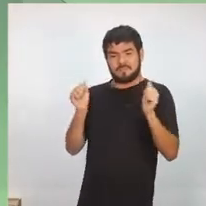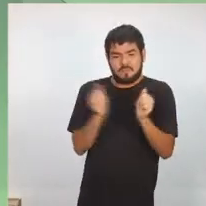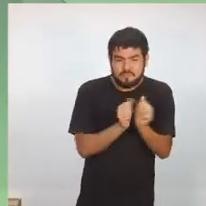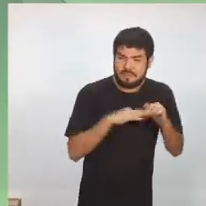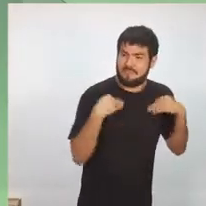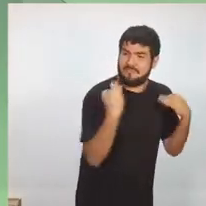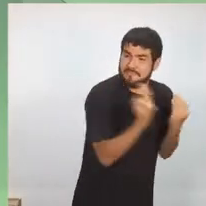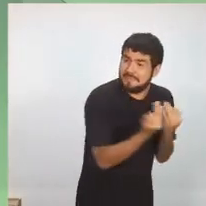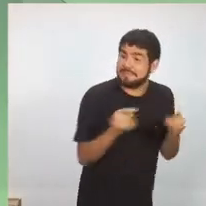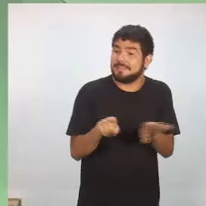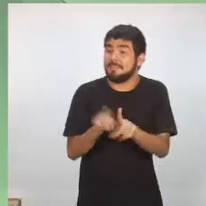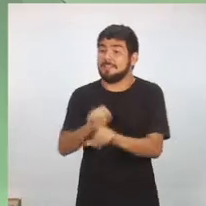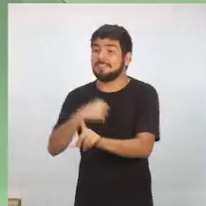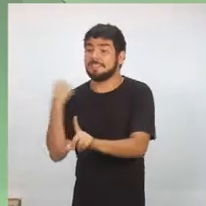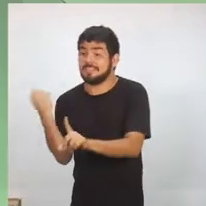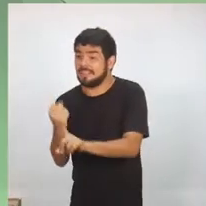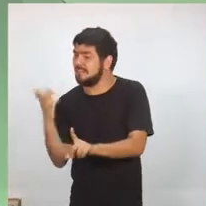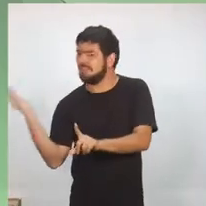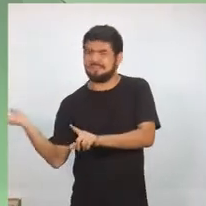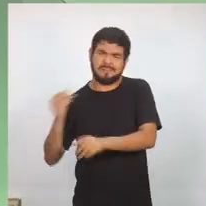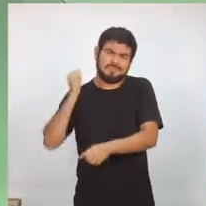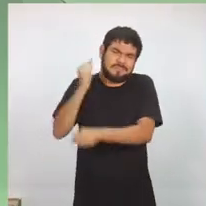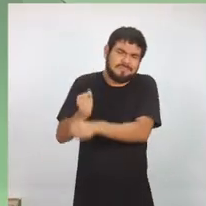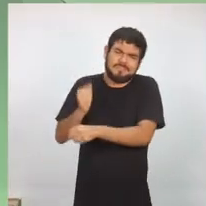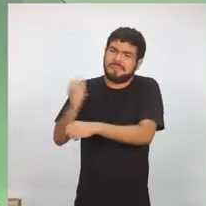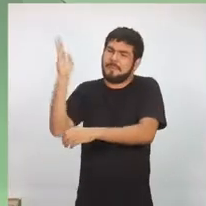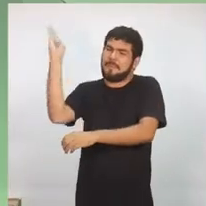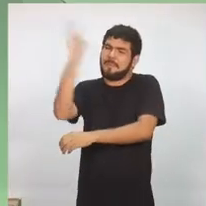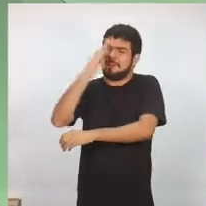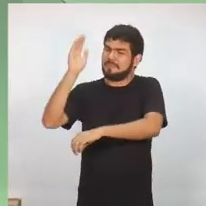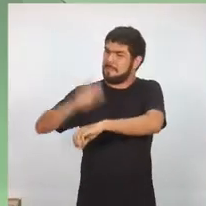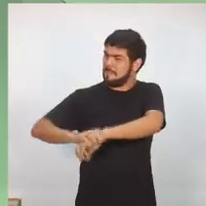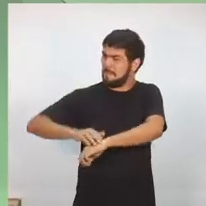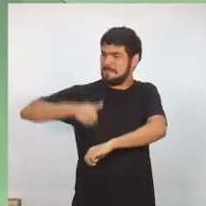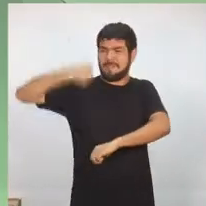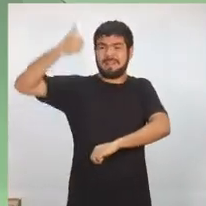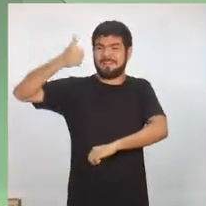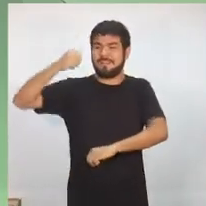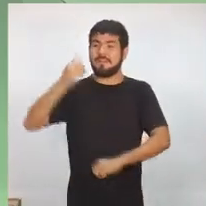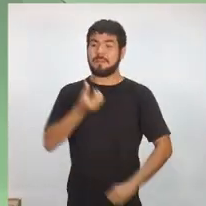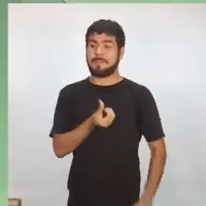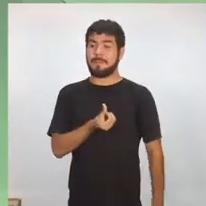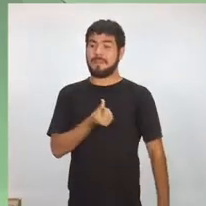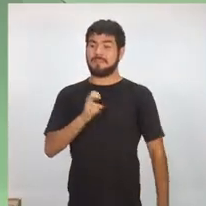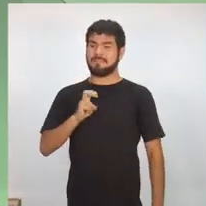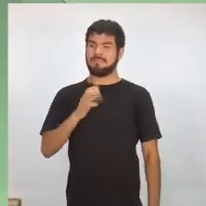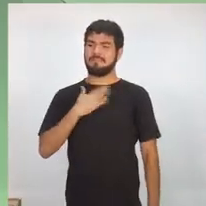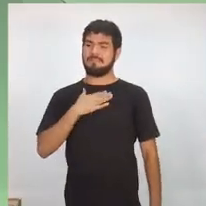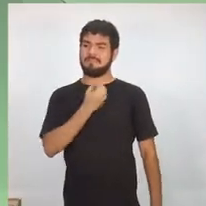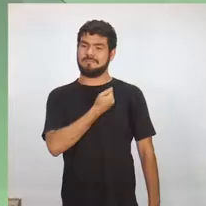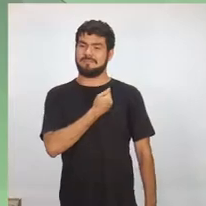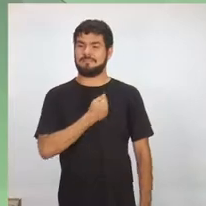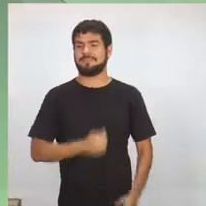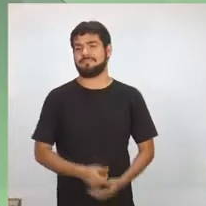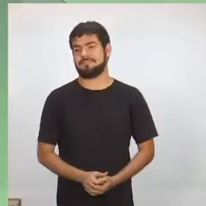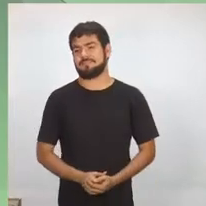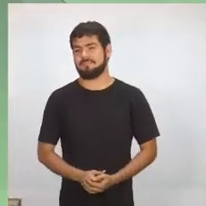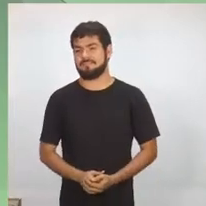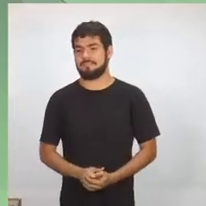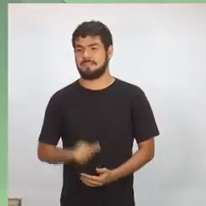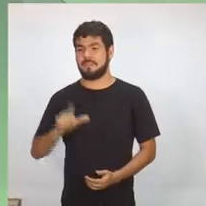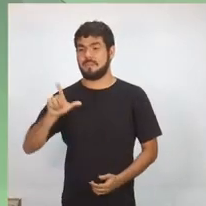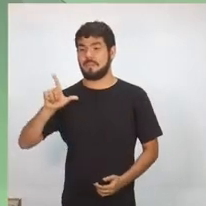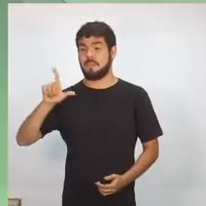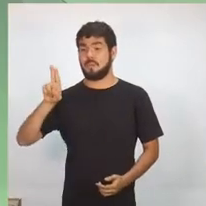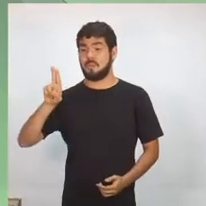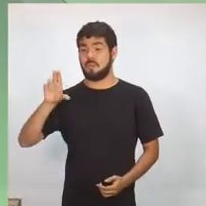com a nossa sociedade. Vamos juntos construir um Brasil melhor e um Amazonas para todos. 65, Lúcia Antuni. A senhora tem